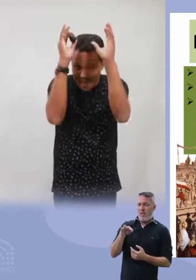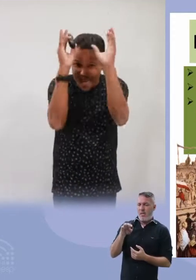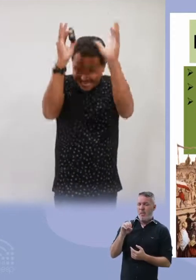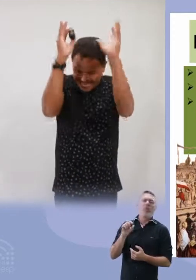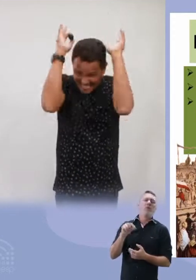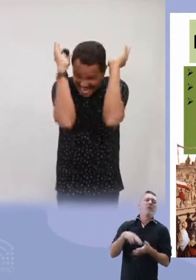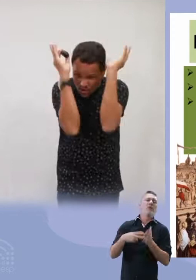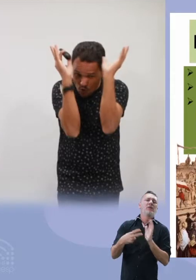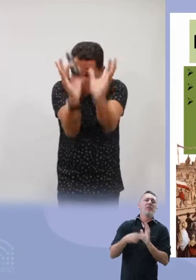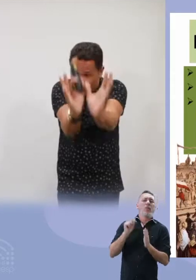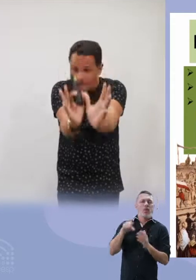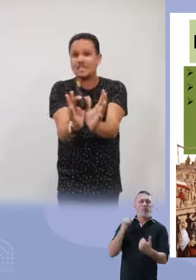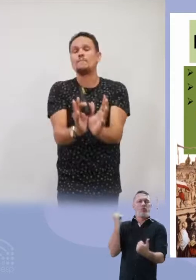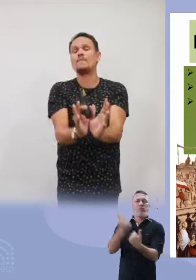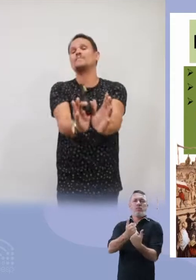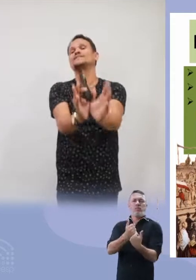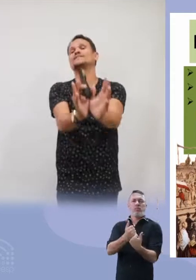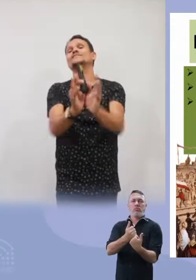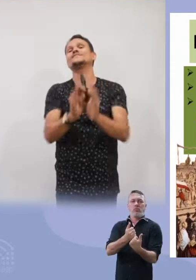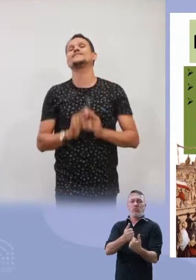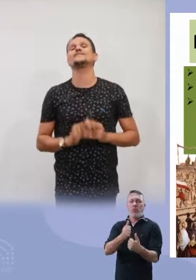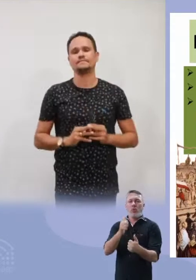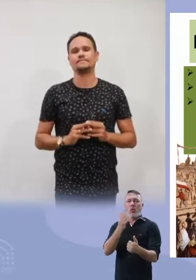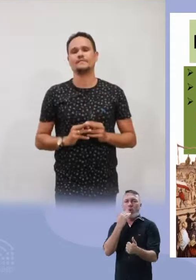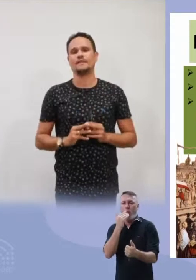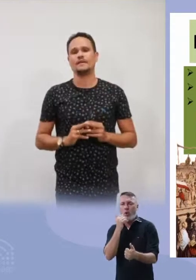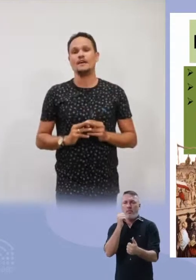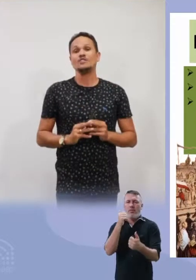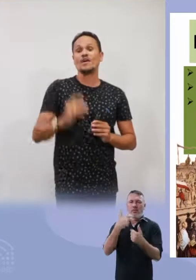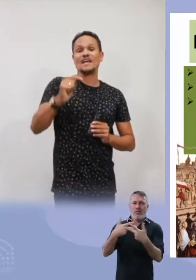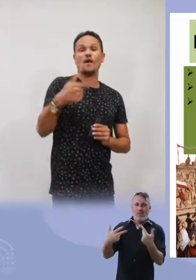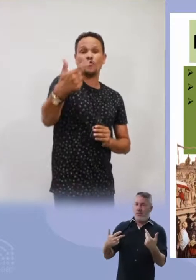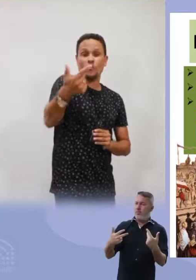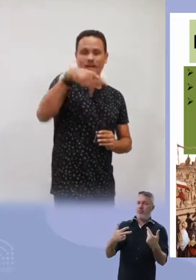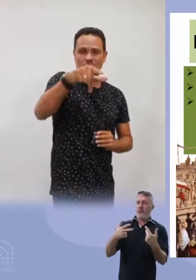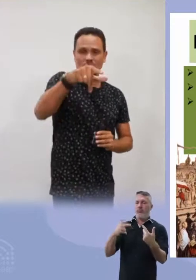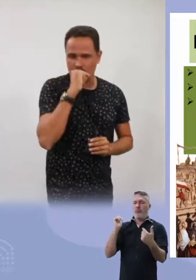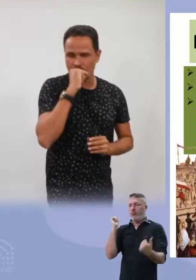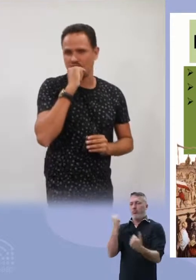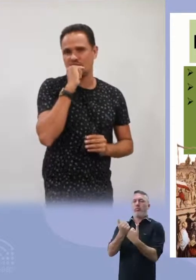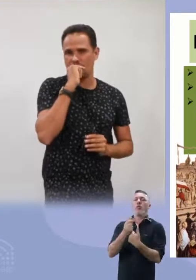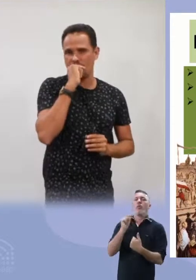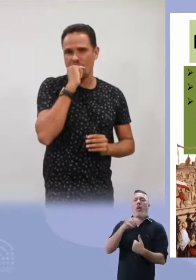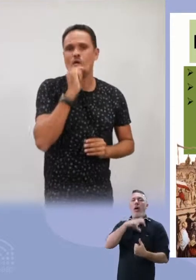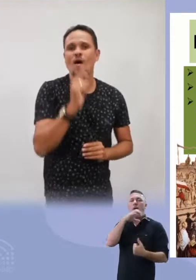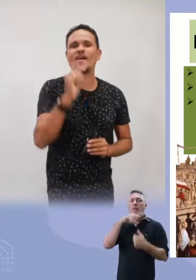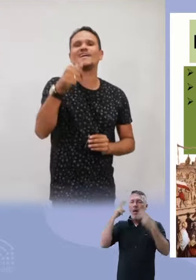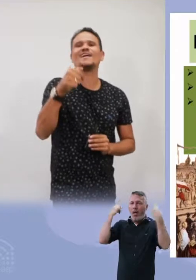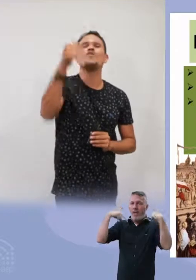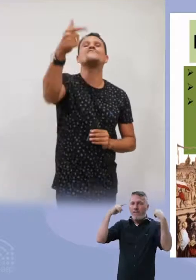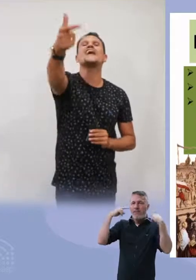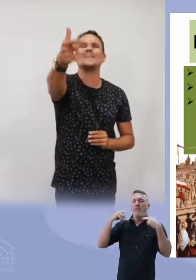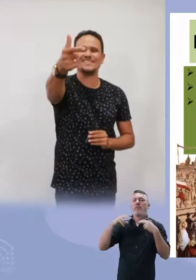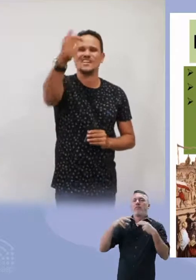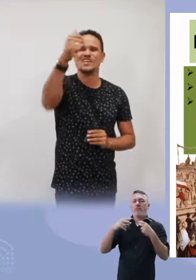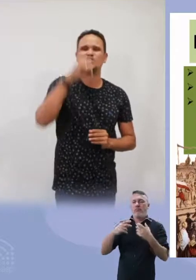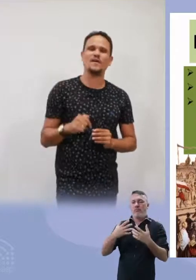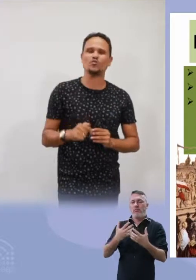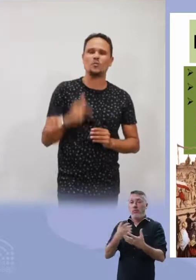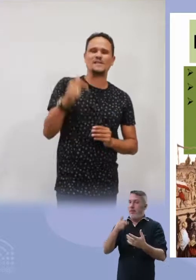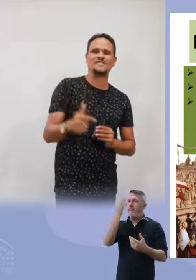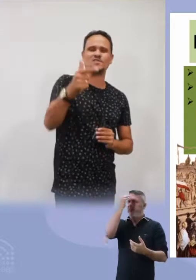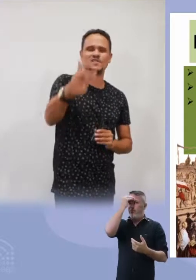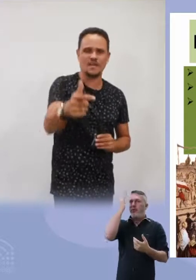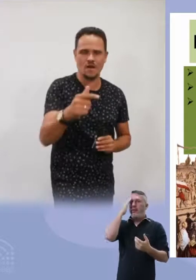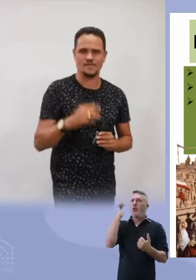Havia lá 100 homens para plantar arroz e feijão. Só que agora eu não planto mais arroz e feijão. Eu agora crio ovelhas. Te